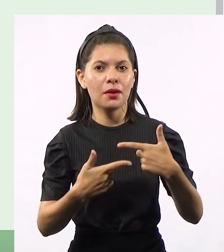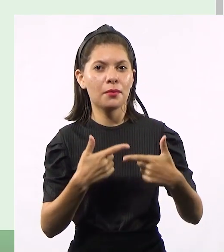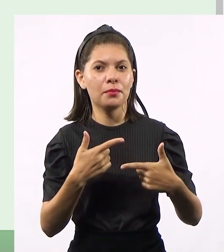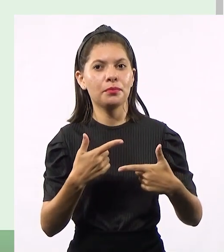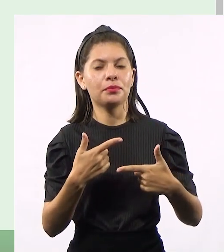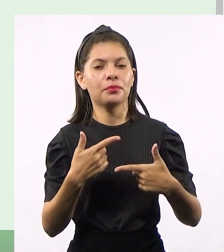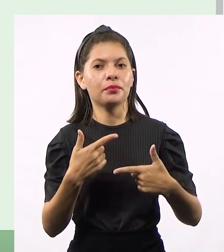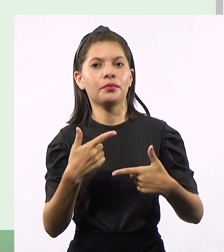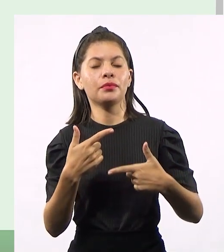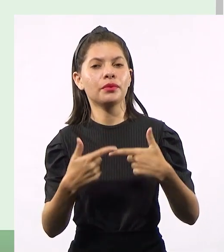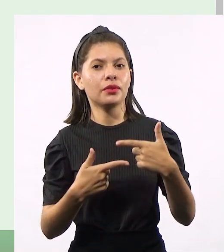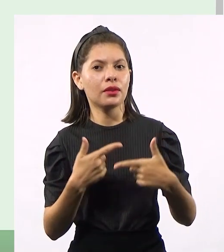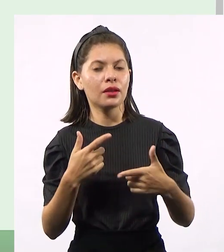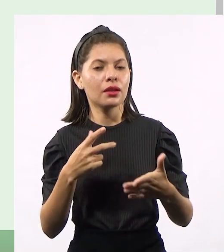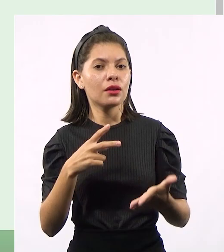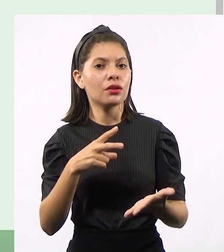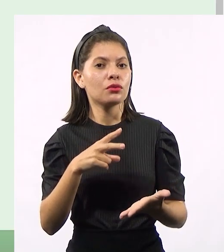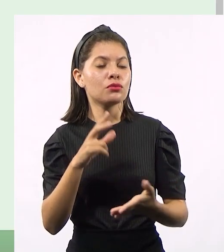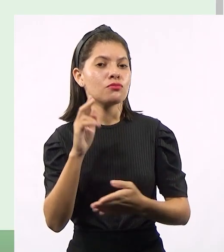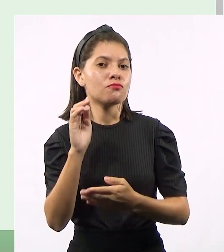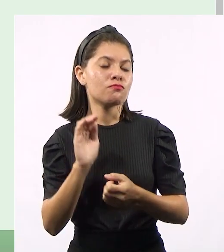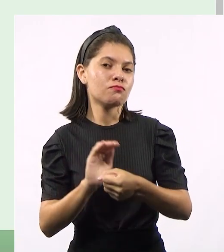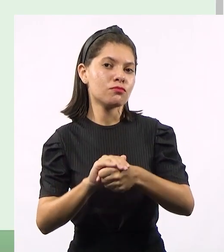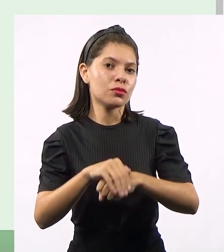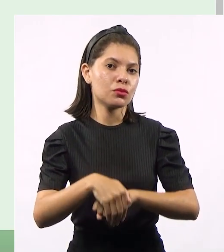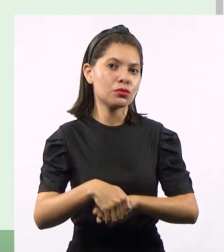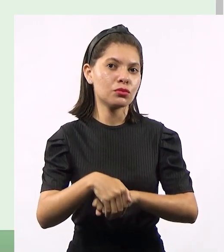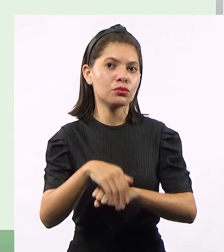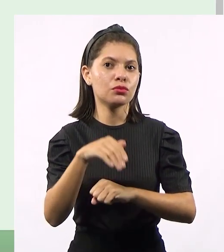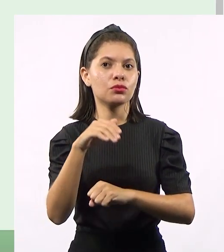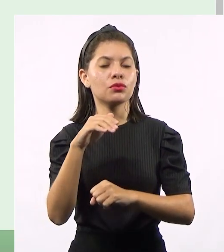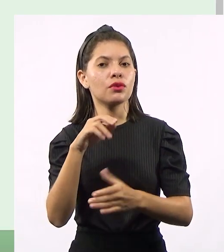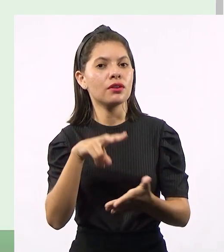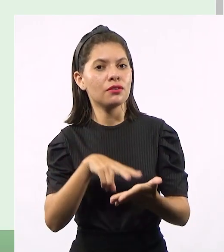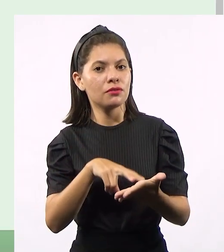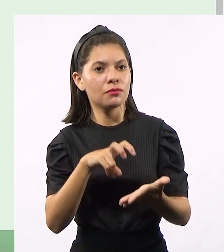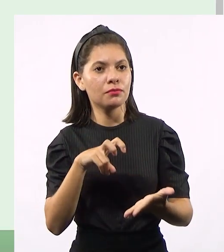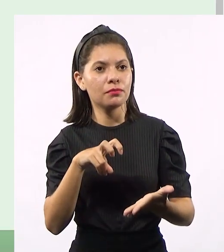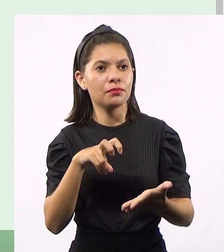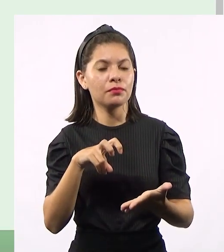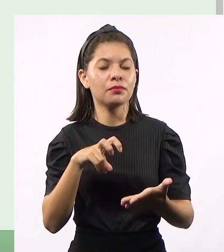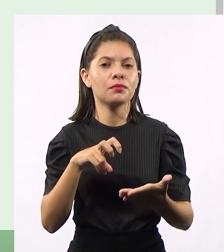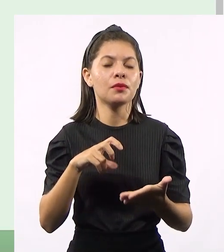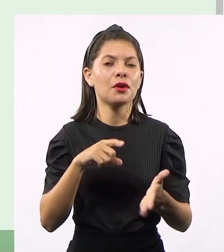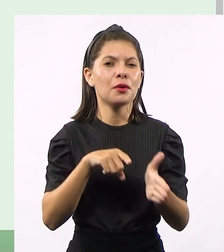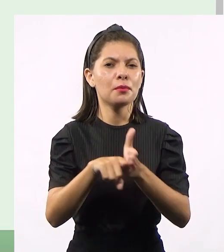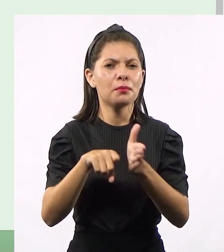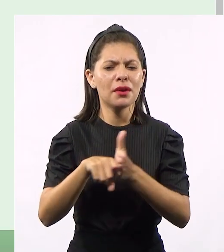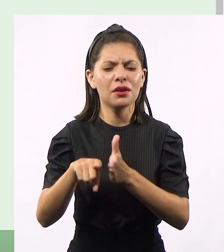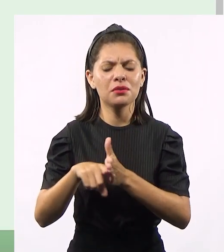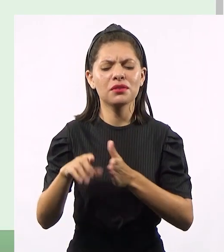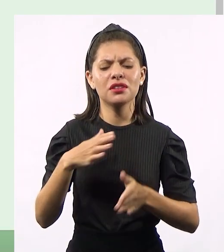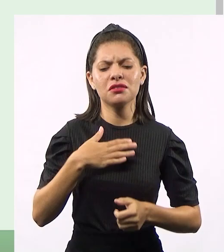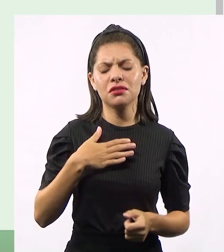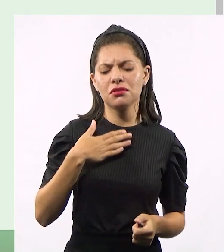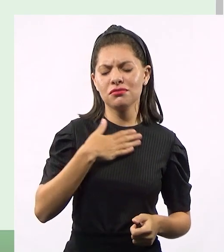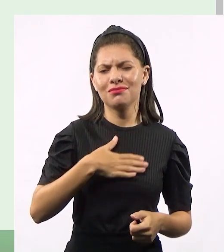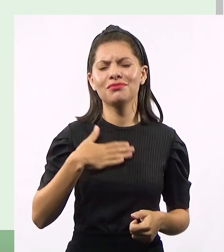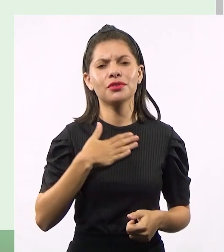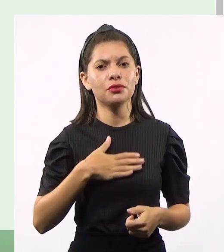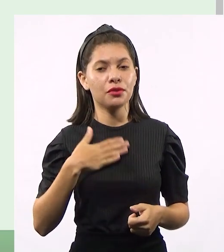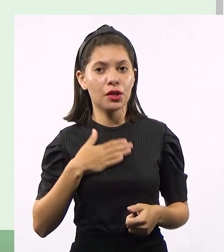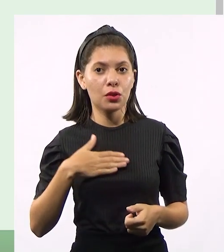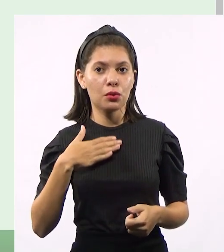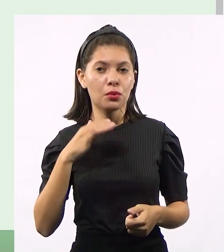matutino e no noturno, certo? Pergunta de escala. Estou satisfeito com o IDEB da minha